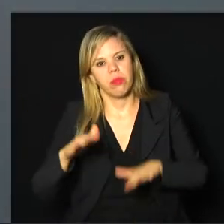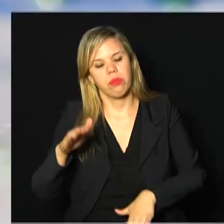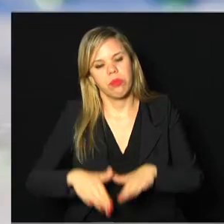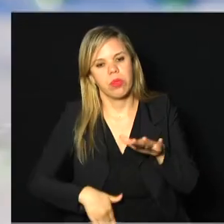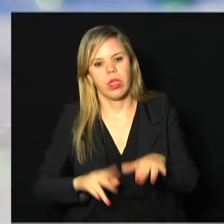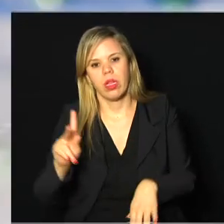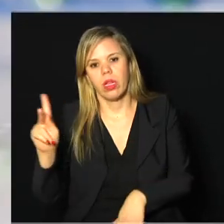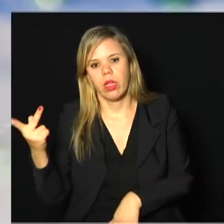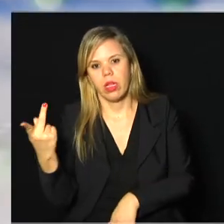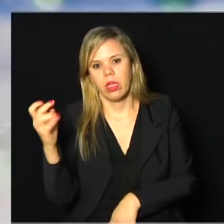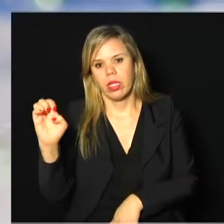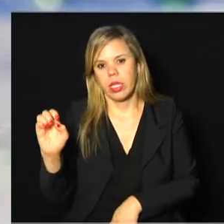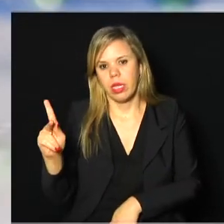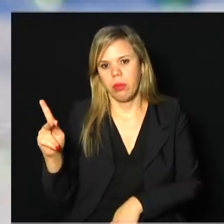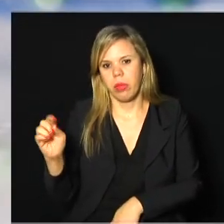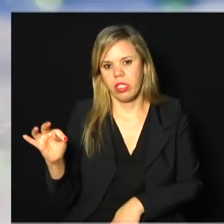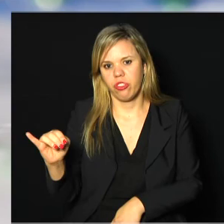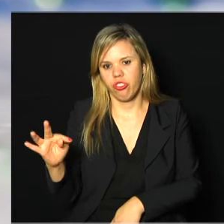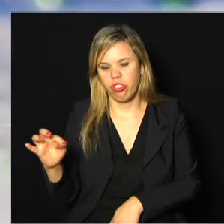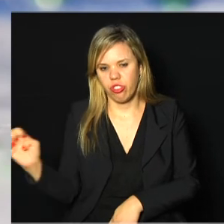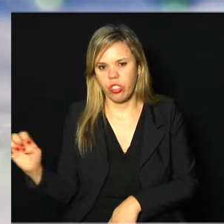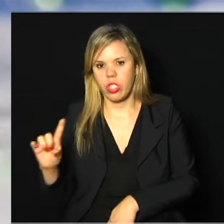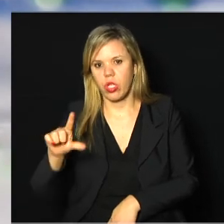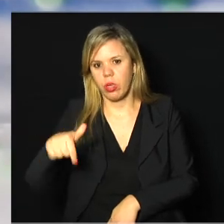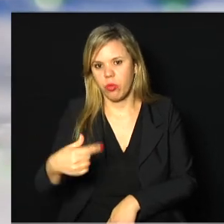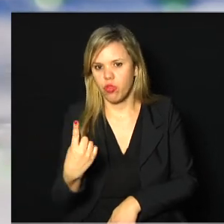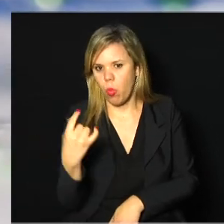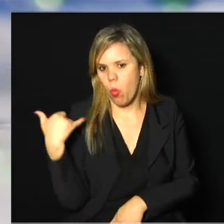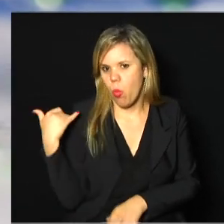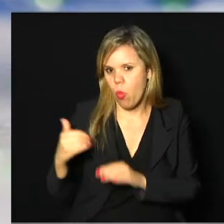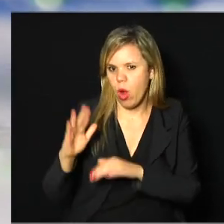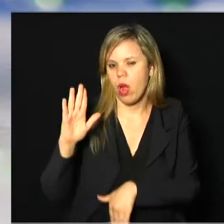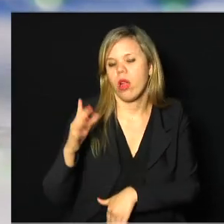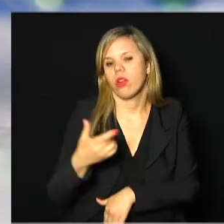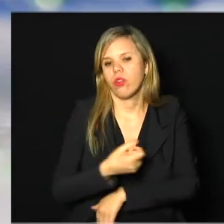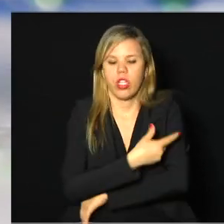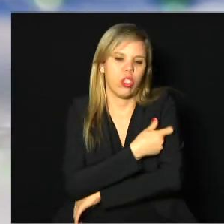idade. Então, hepatite A é só acima de 1 aninho que a criança